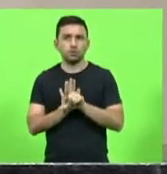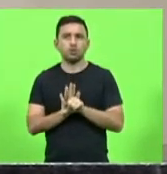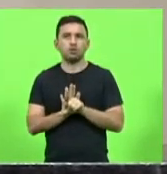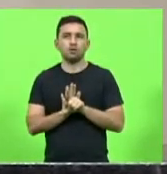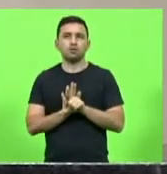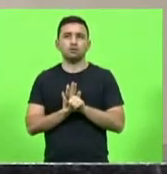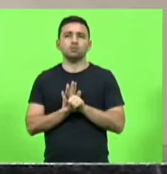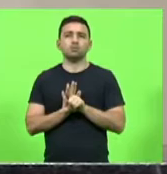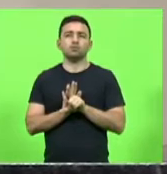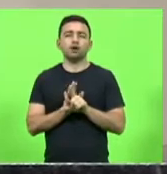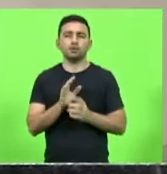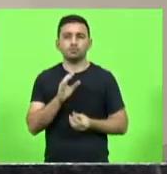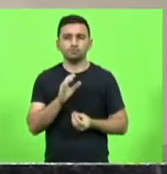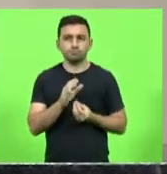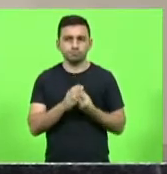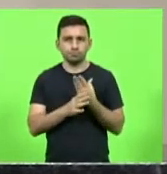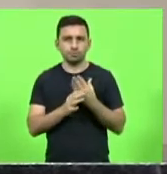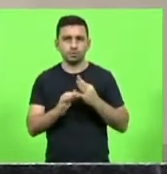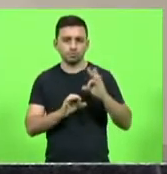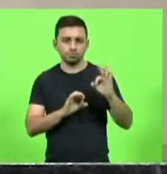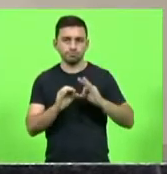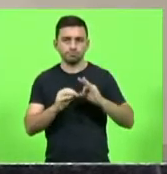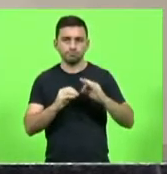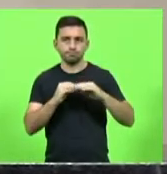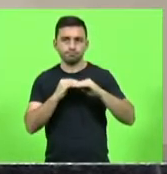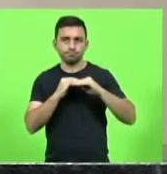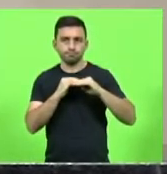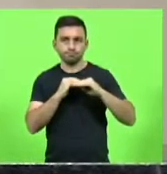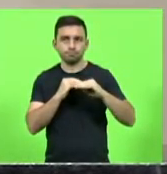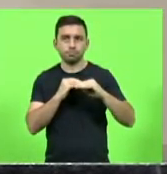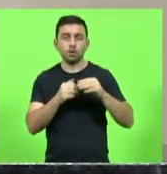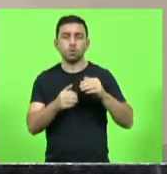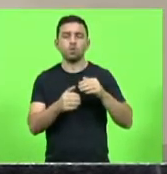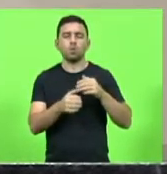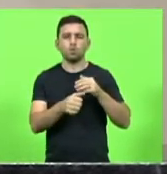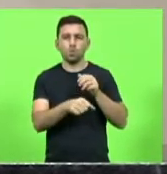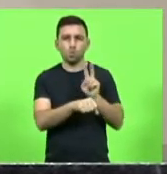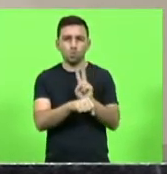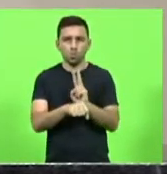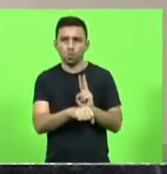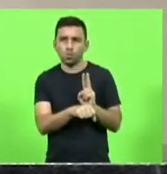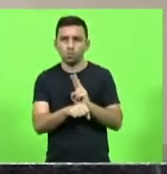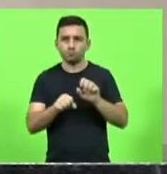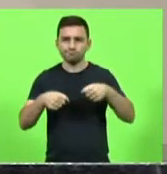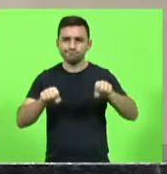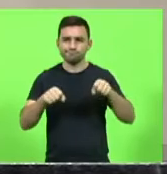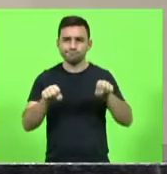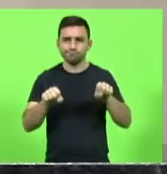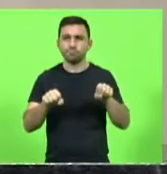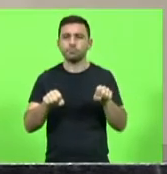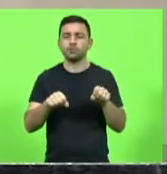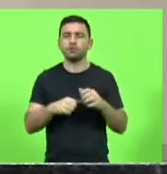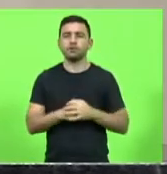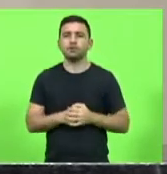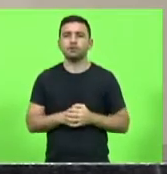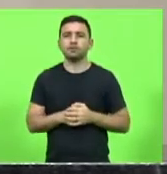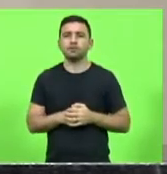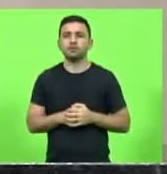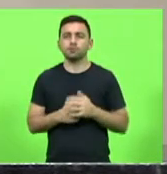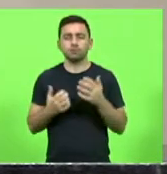sobre a criação de faixas exclusivas de retenção e proteção para motociclistas. Em discussão? Não havendo quem queira